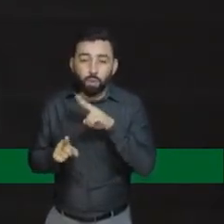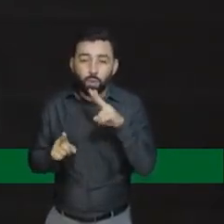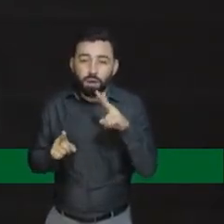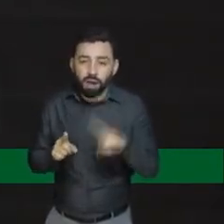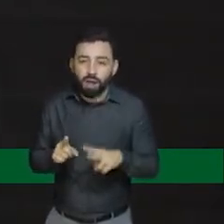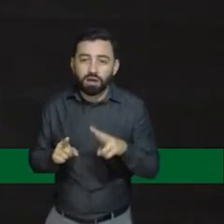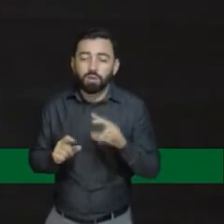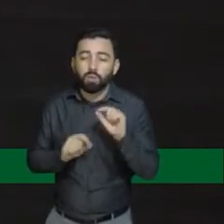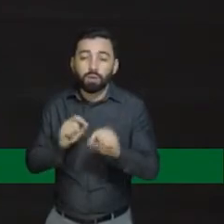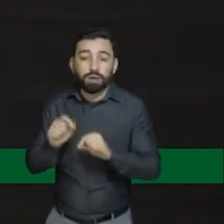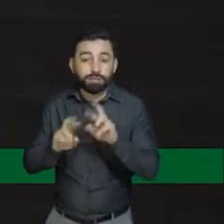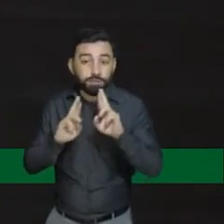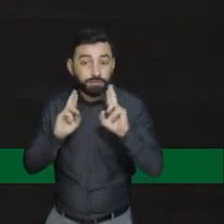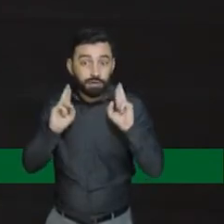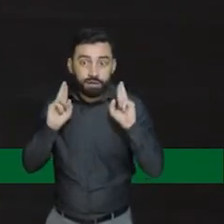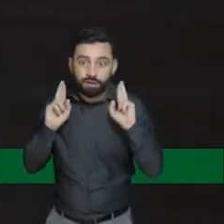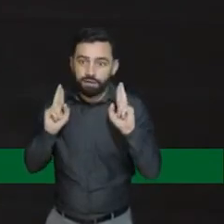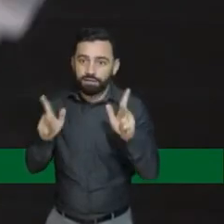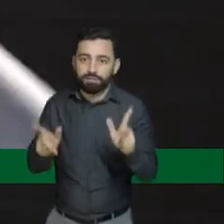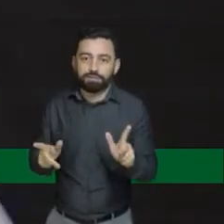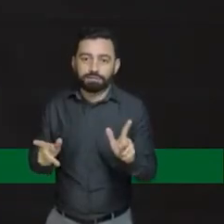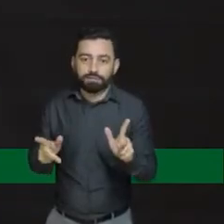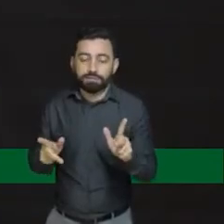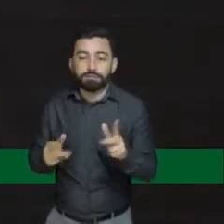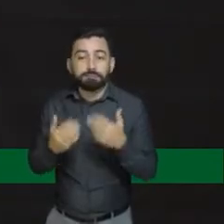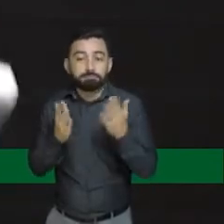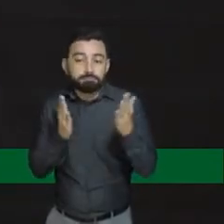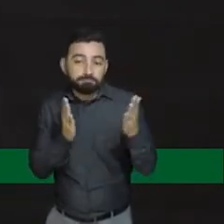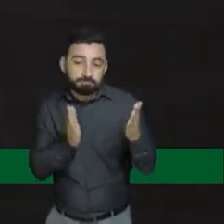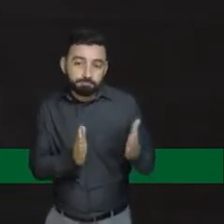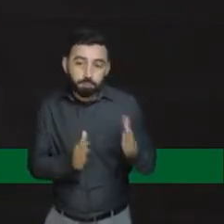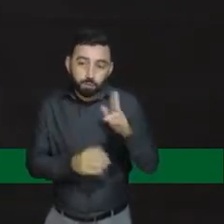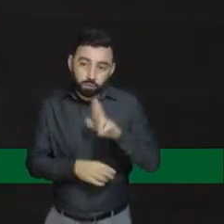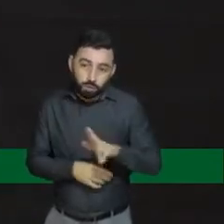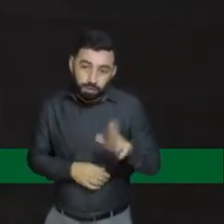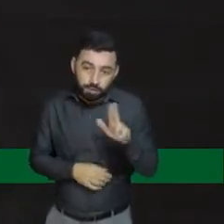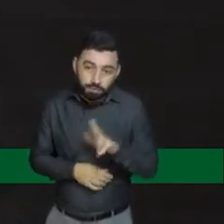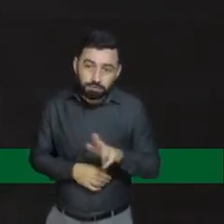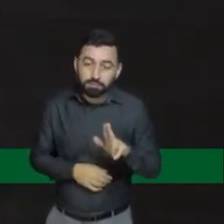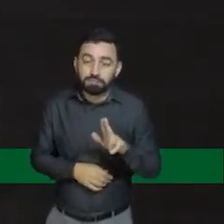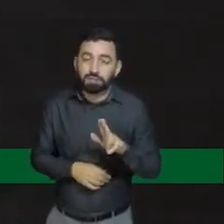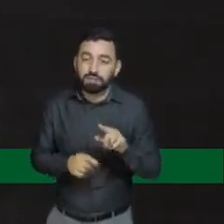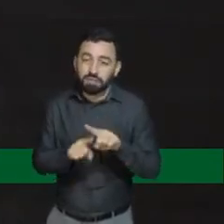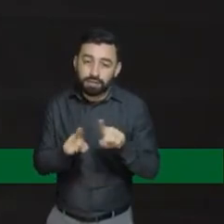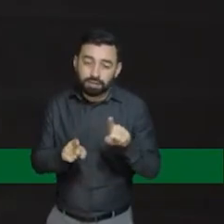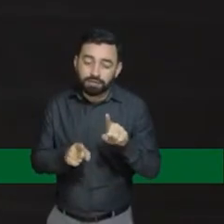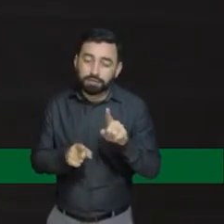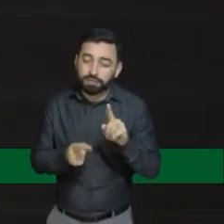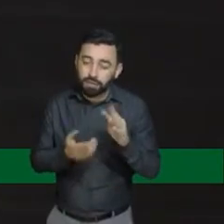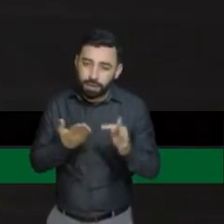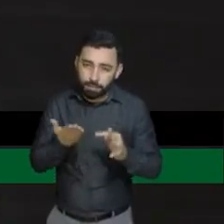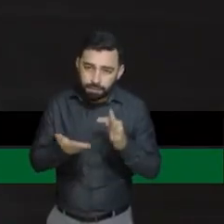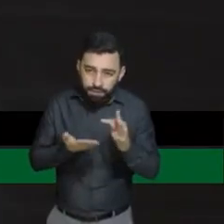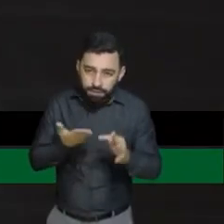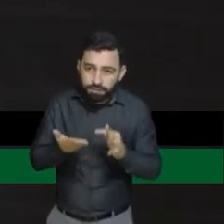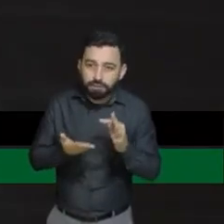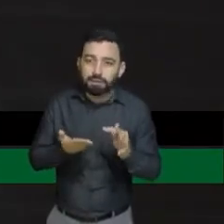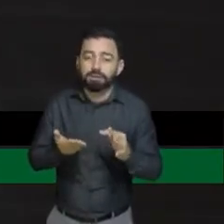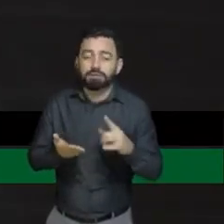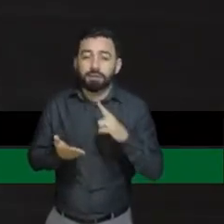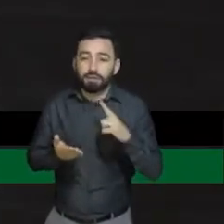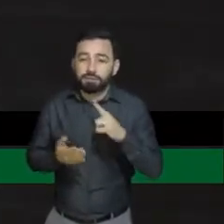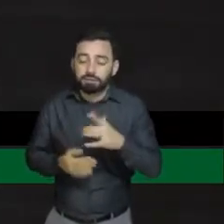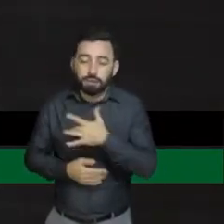totalmente diferenciado, tanto para os nossos usuários, as residências terapêuticas, né, que nós trabalhamos com saúde